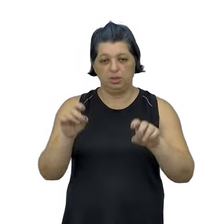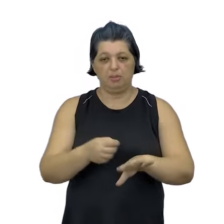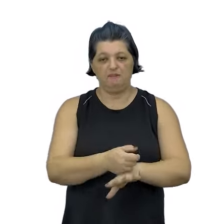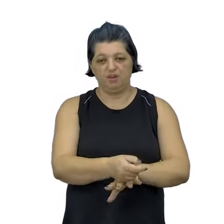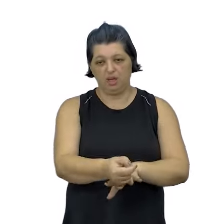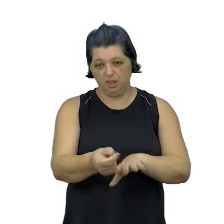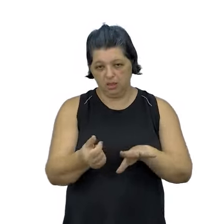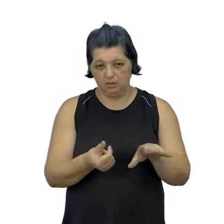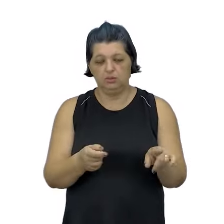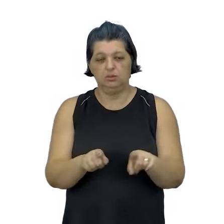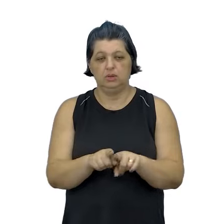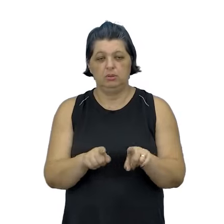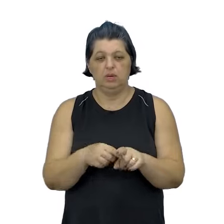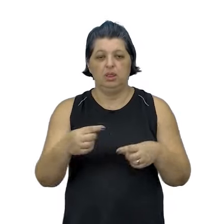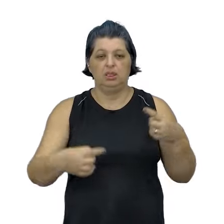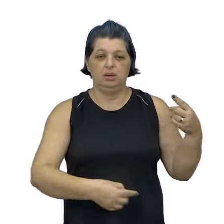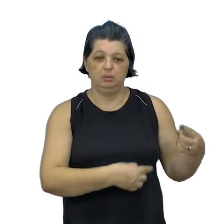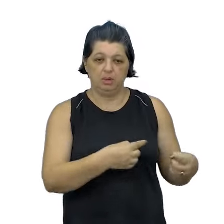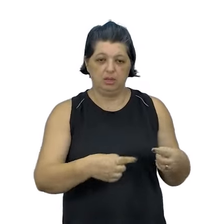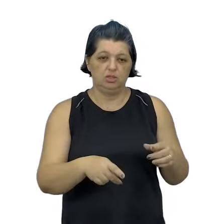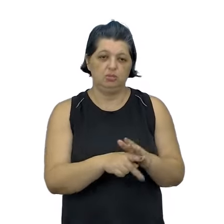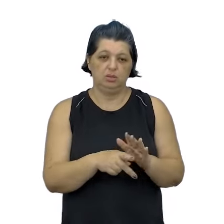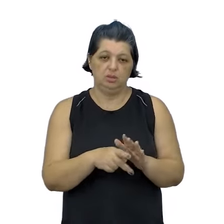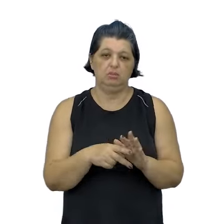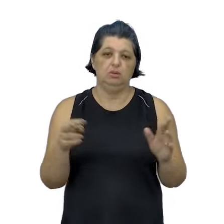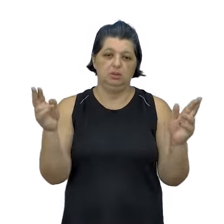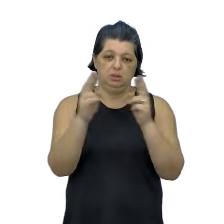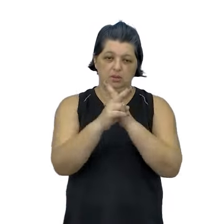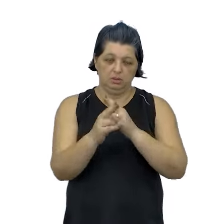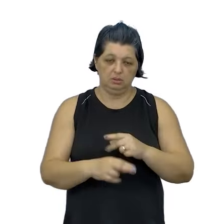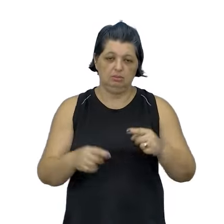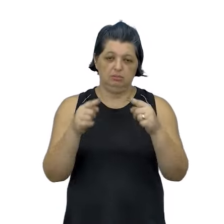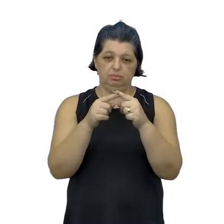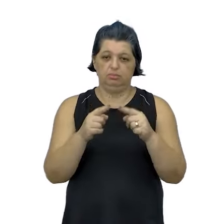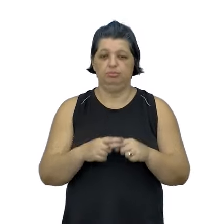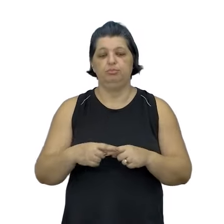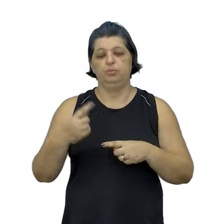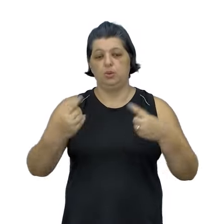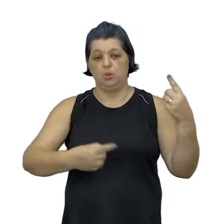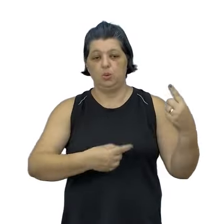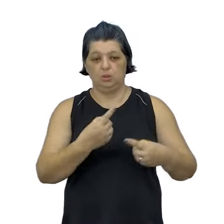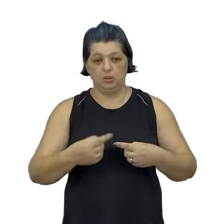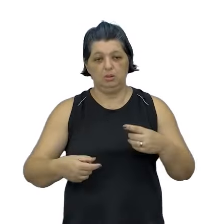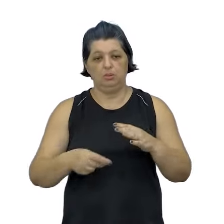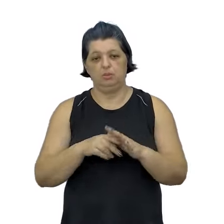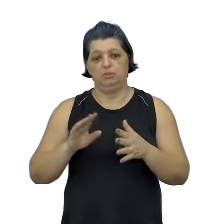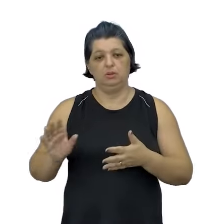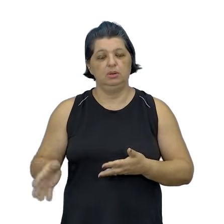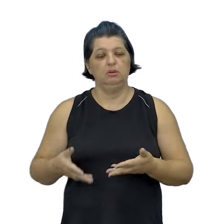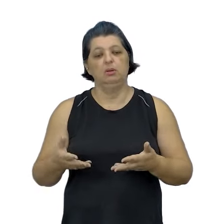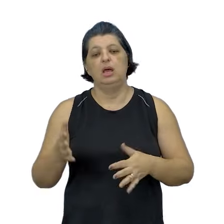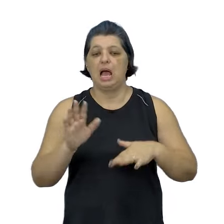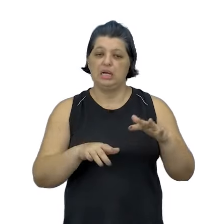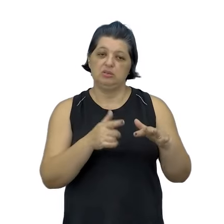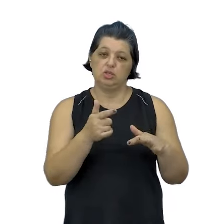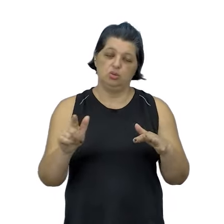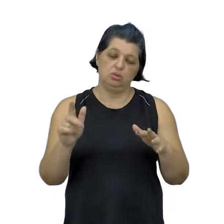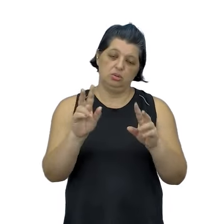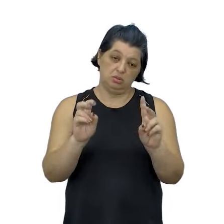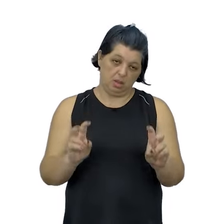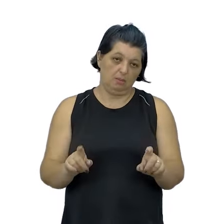caderninho, e o debate ele deve ser regrado, né, ou seja, com as regras relativas ao tema, polêmica, envolvendo, às vezes, até outras